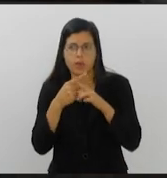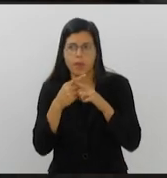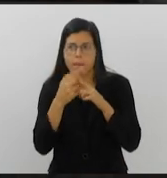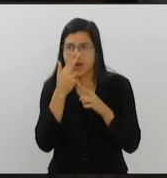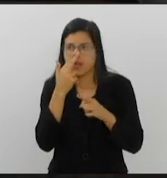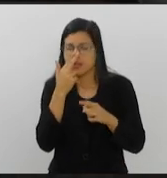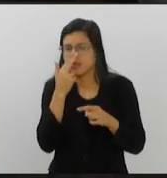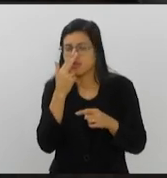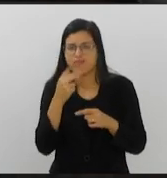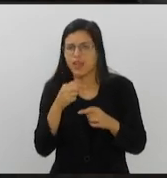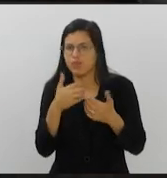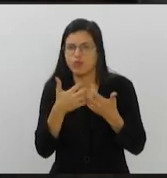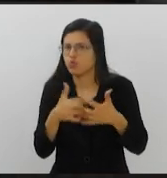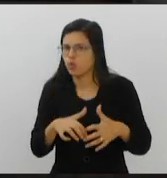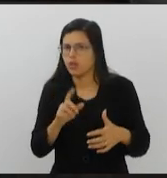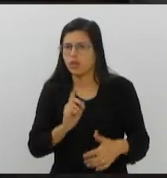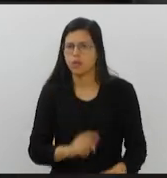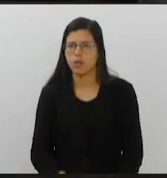respondendo de jeito nenhum.